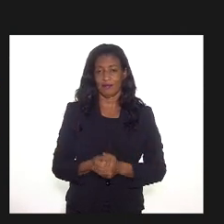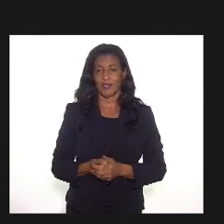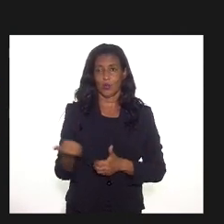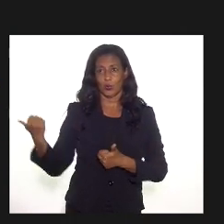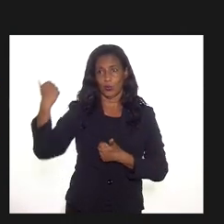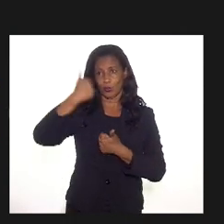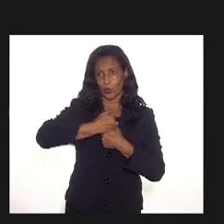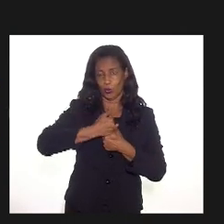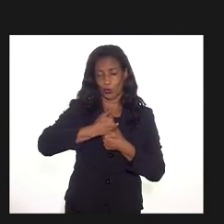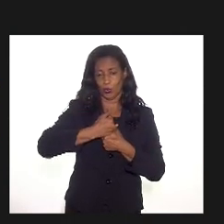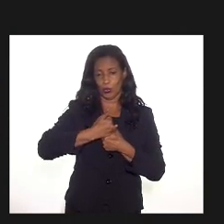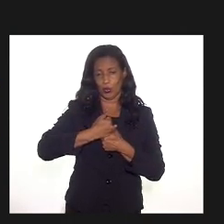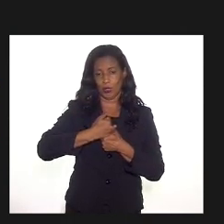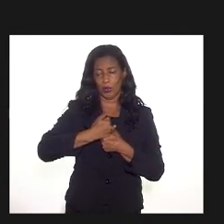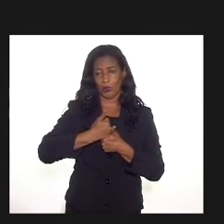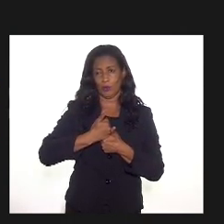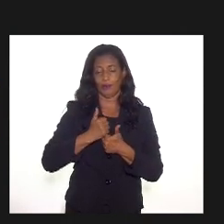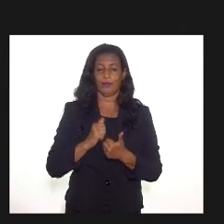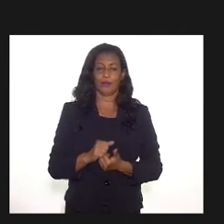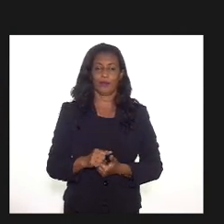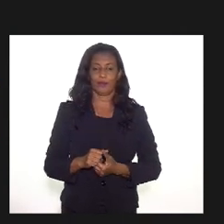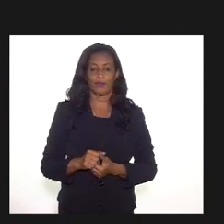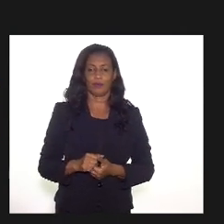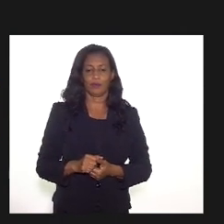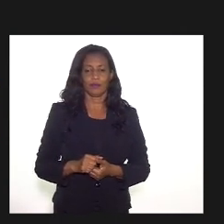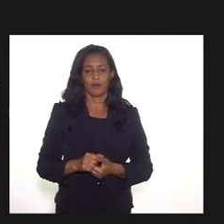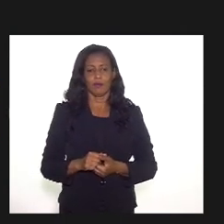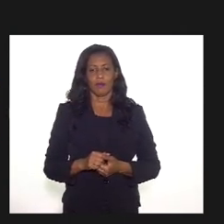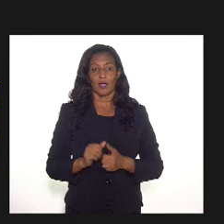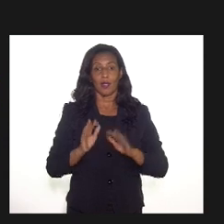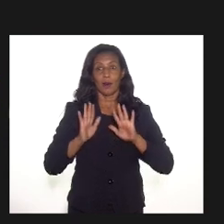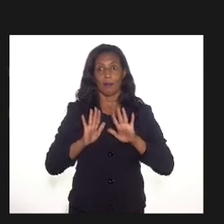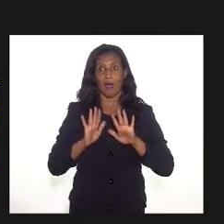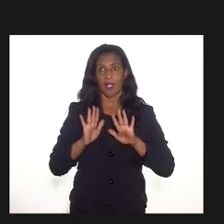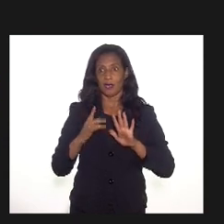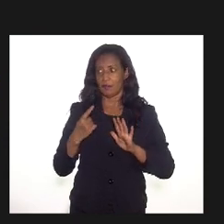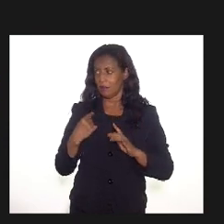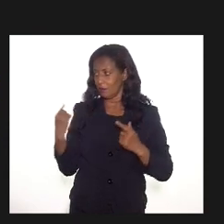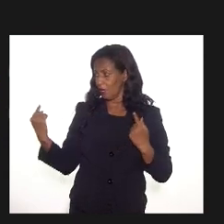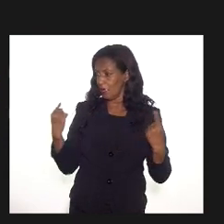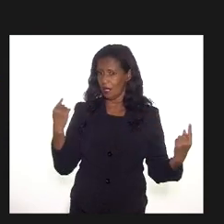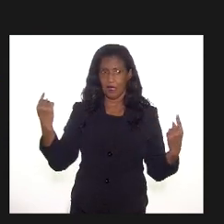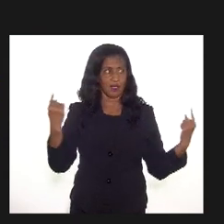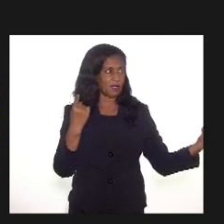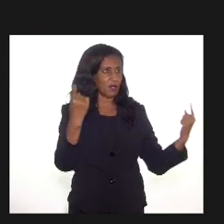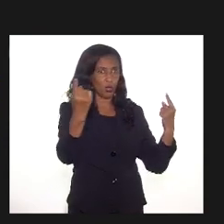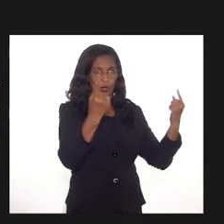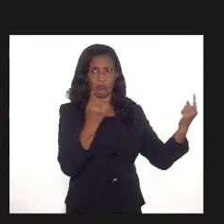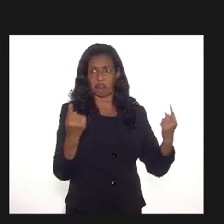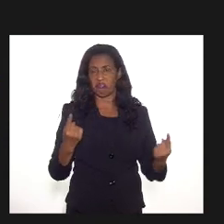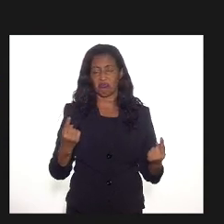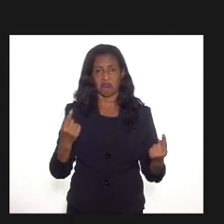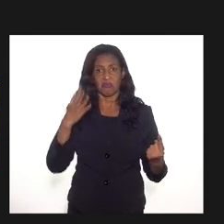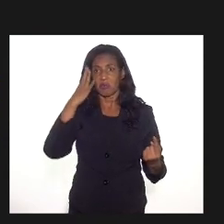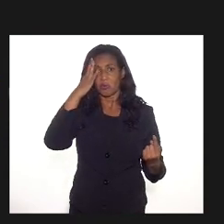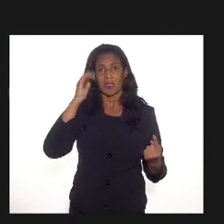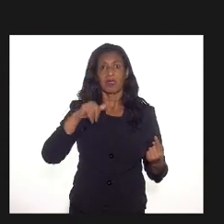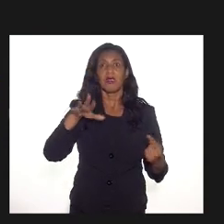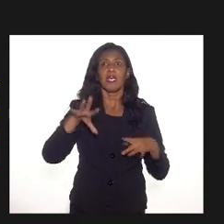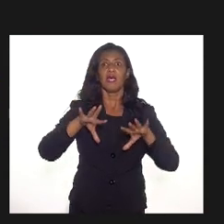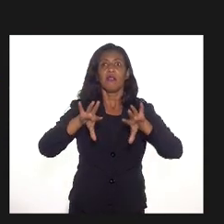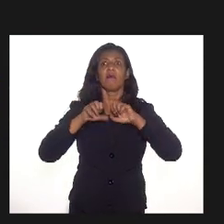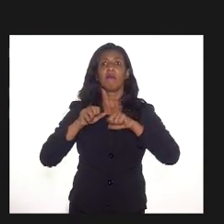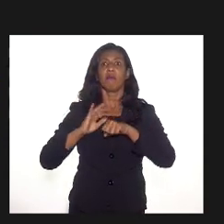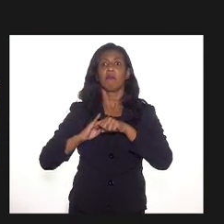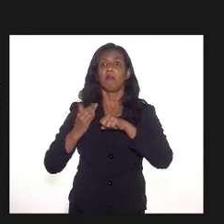substituídos pelos seus suplentes. mas nem entre nós nós sabemos quantos tiveram Covid.